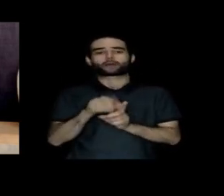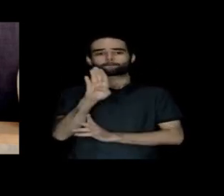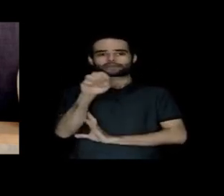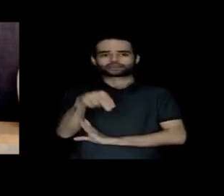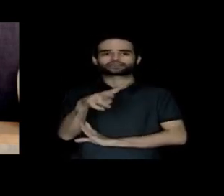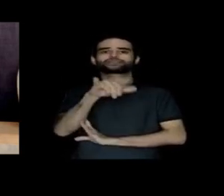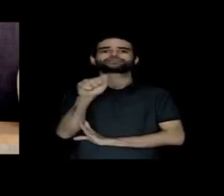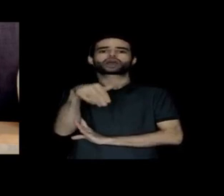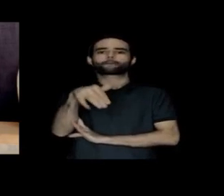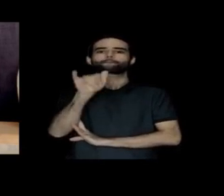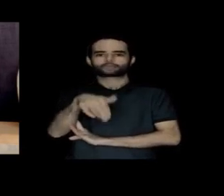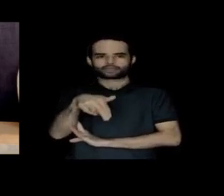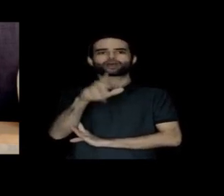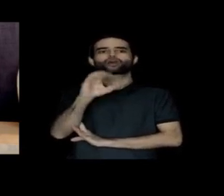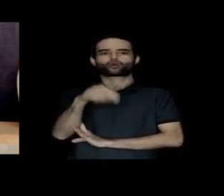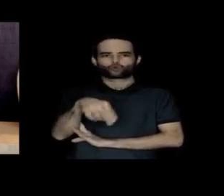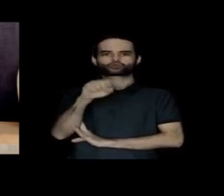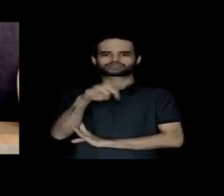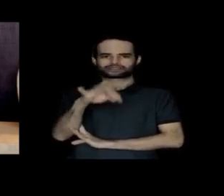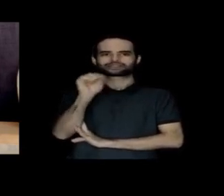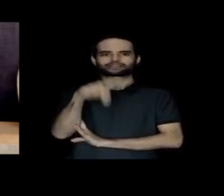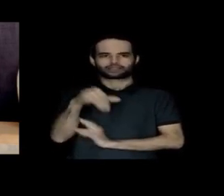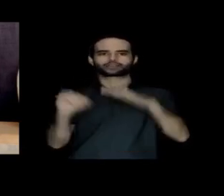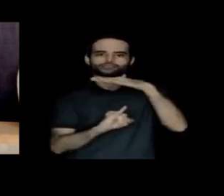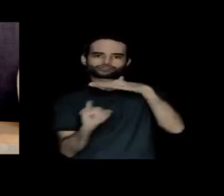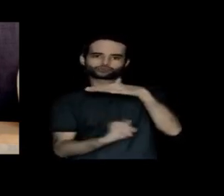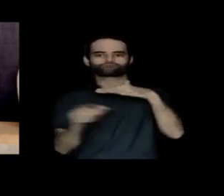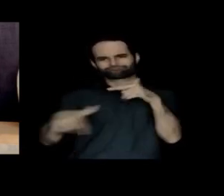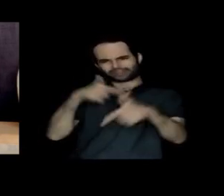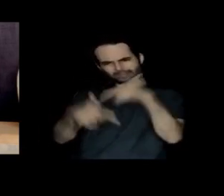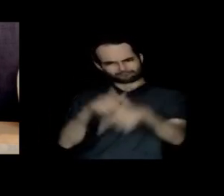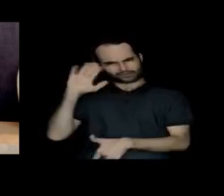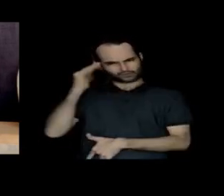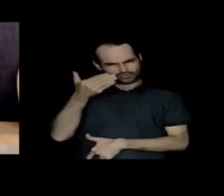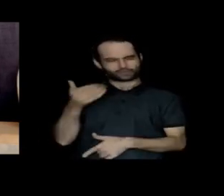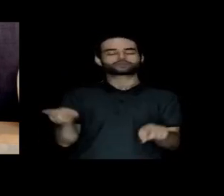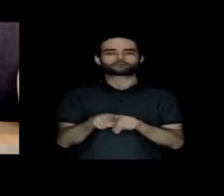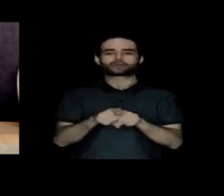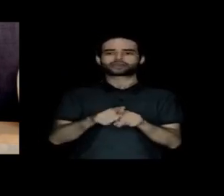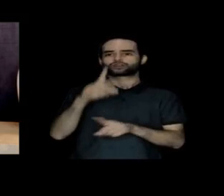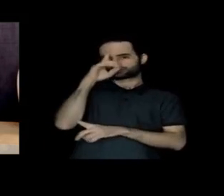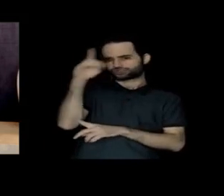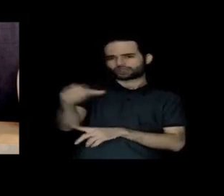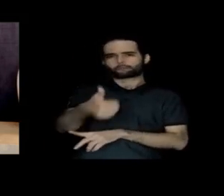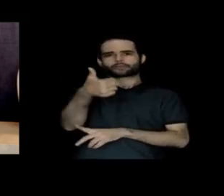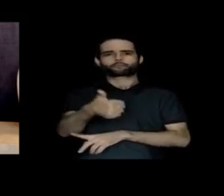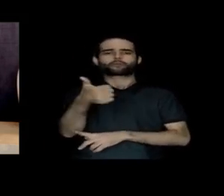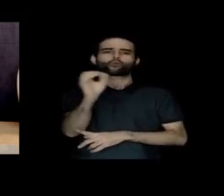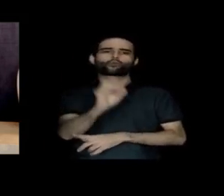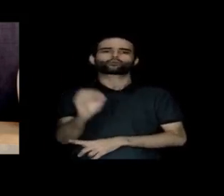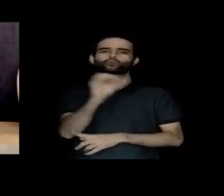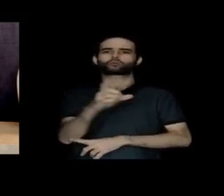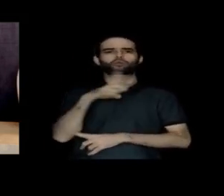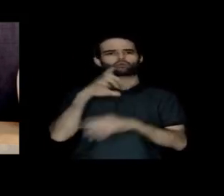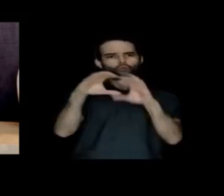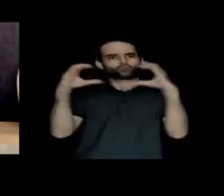de Janeiro tinha lá o Instituto Benjamin Constant, que tinha trabalho com surdo-cego. E que no dia 1º de outubro da